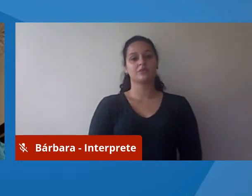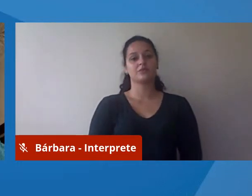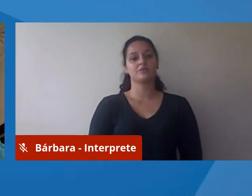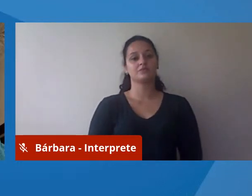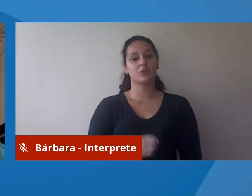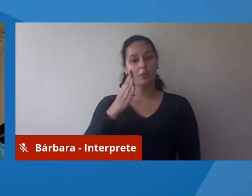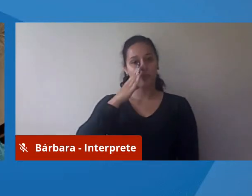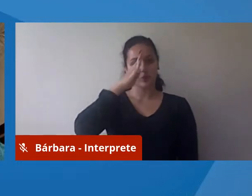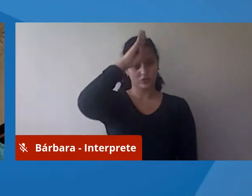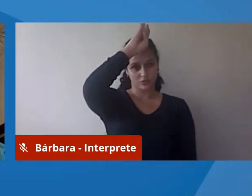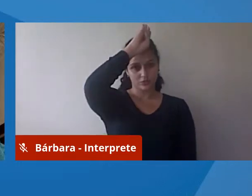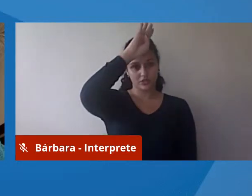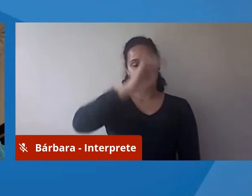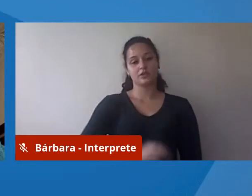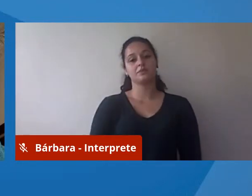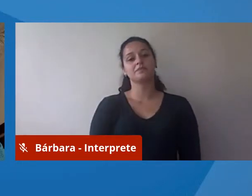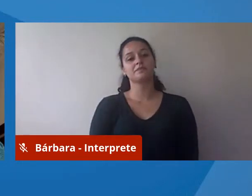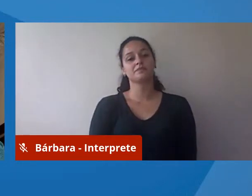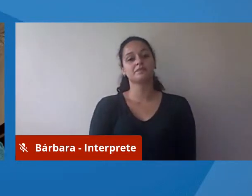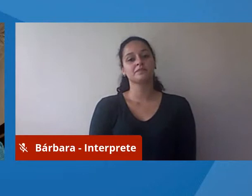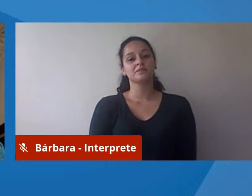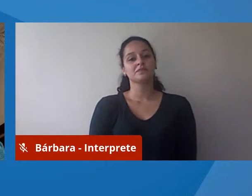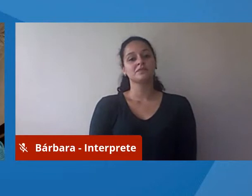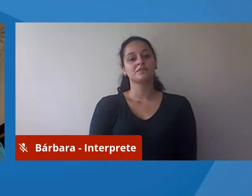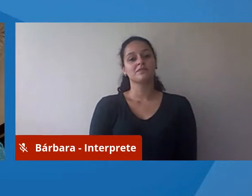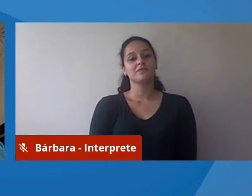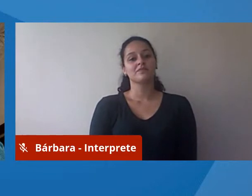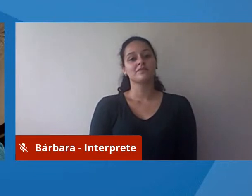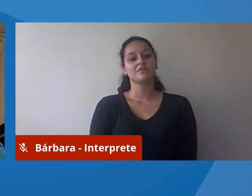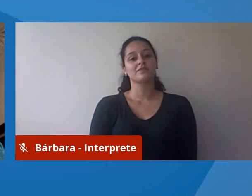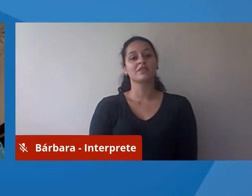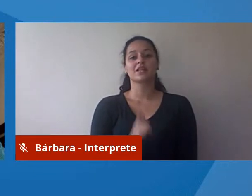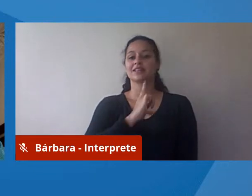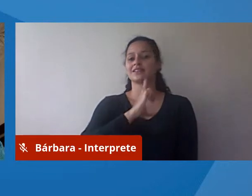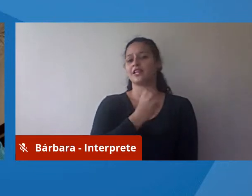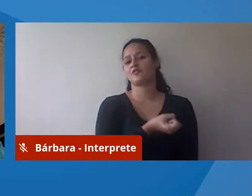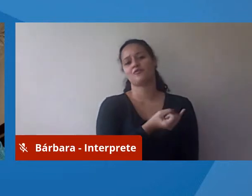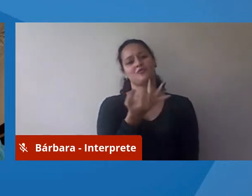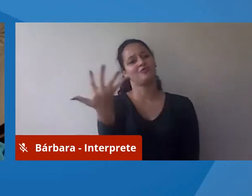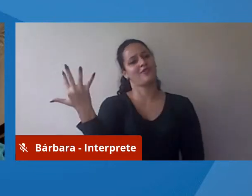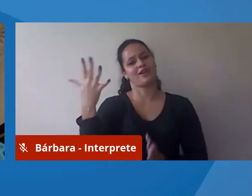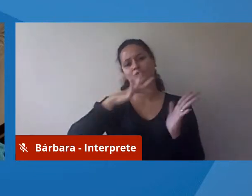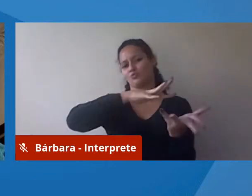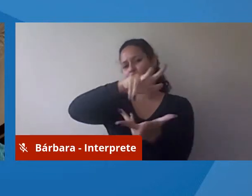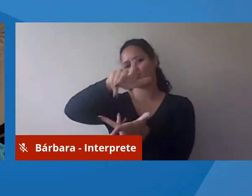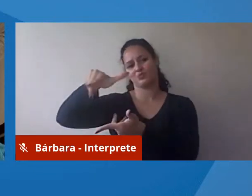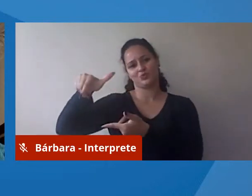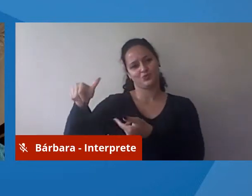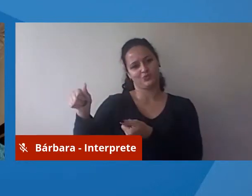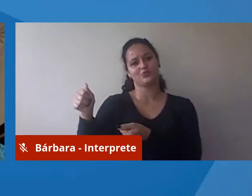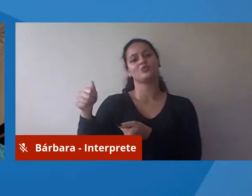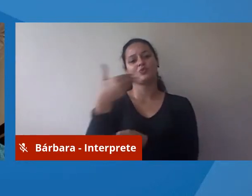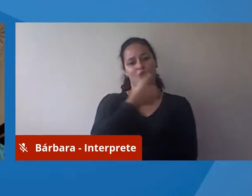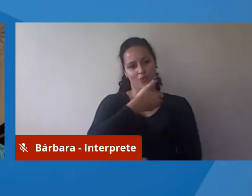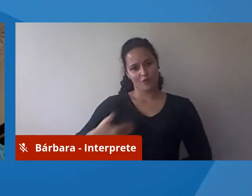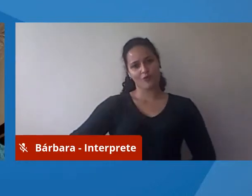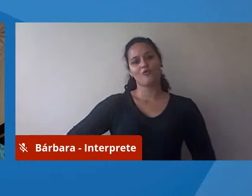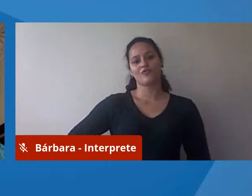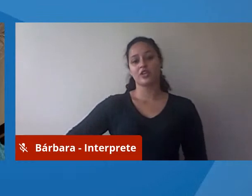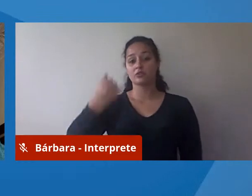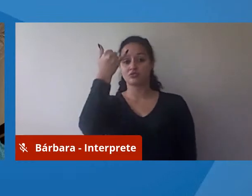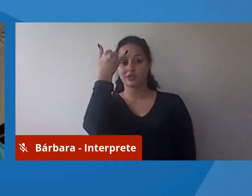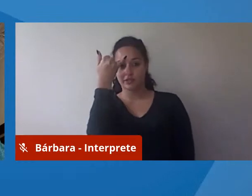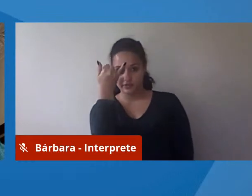ele. Temos muitos outros pelo mundo afora. Né? O governo Modi na Índia,